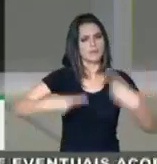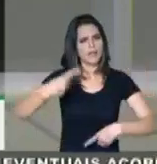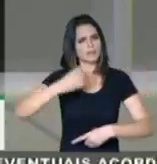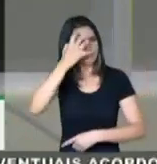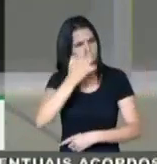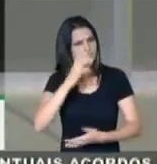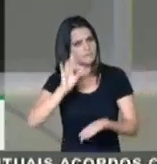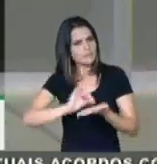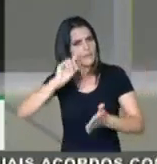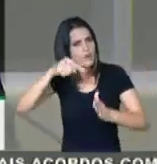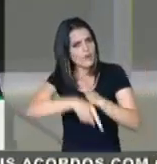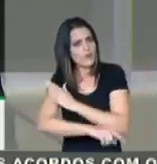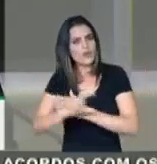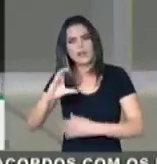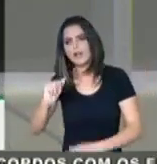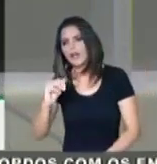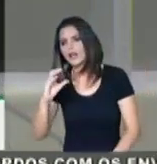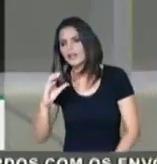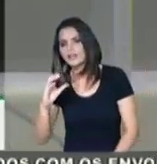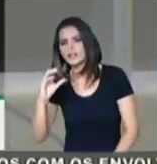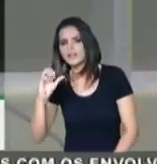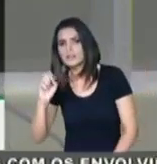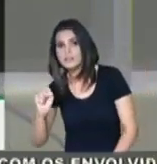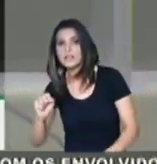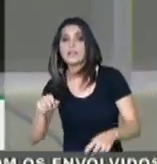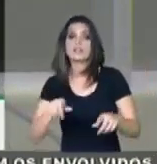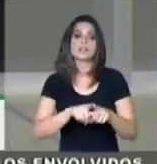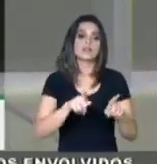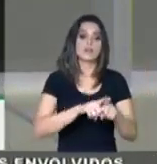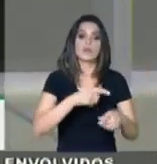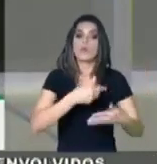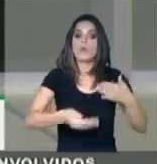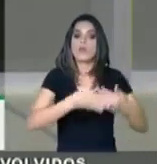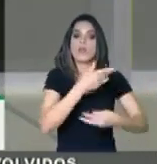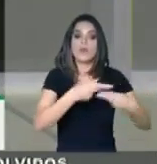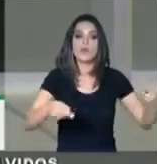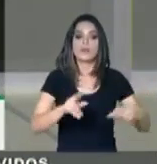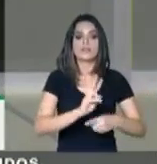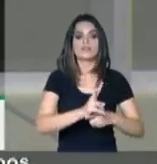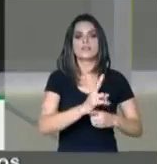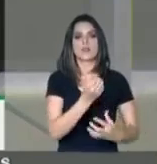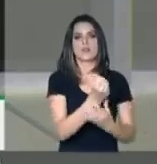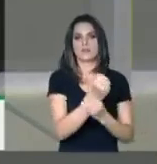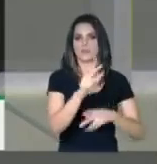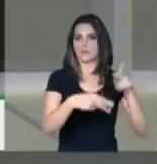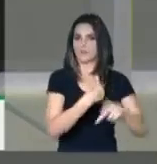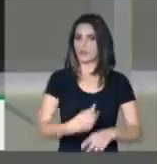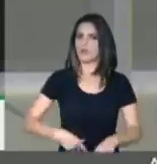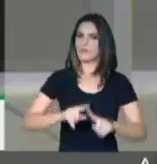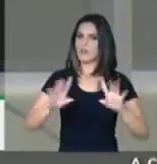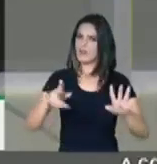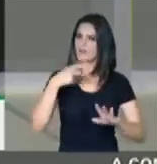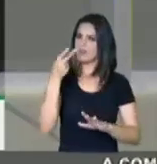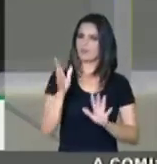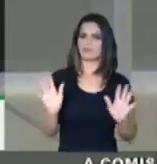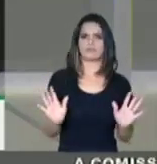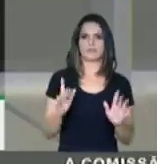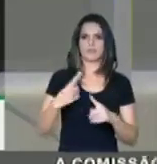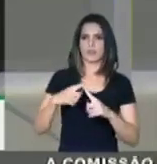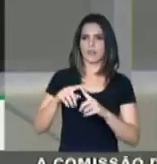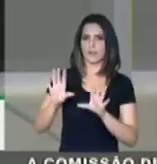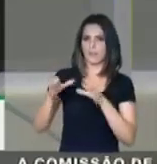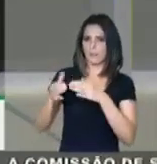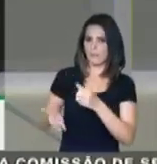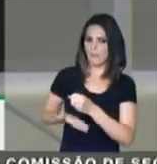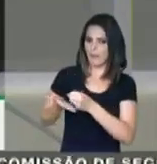profundo sobre os CACs e sobre qualquer questão que envolva arma ou segurança pública. Mas não venha, porque está pressionado por sua